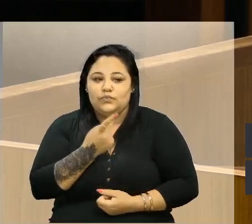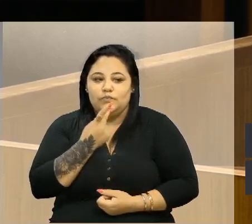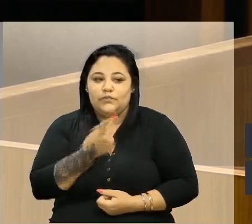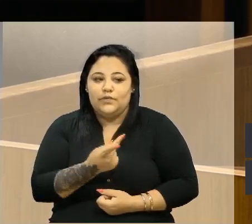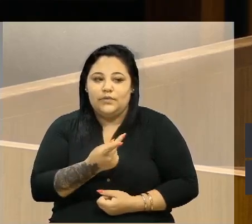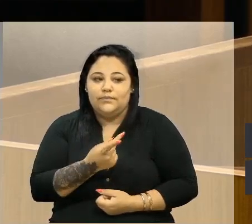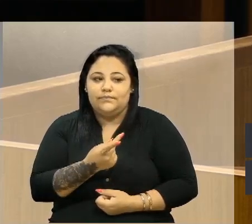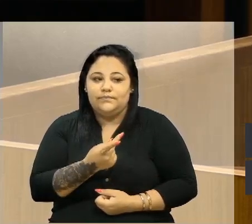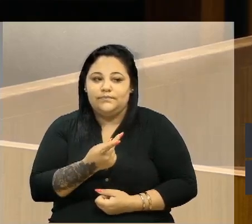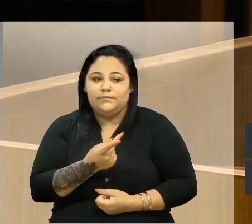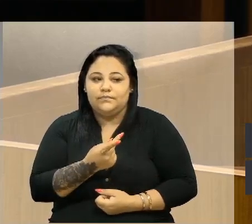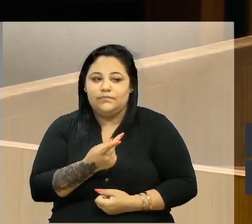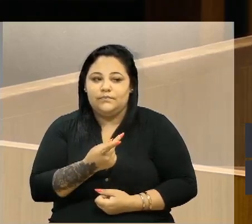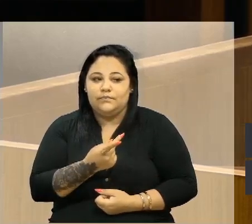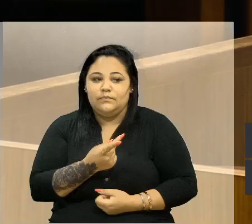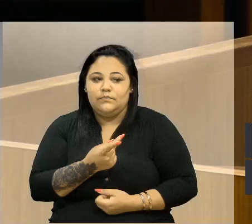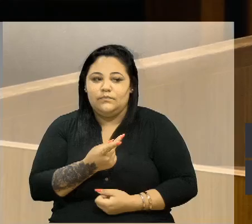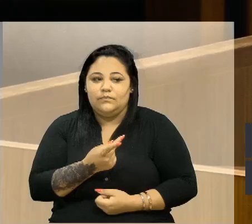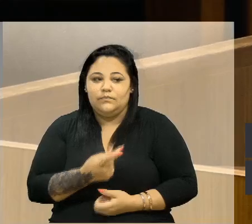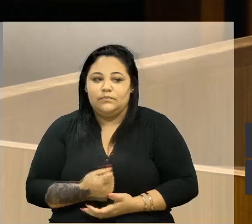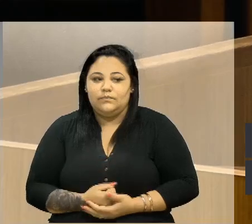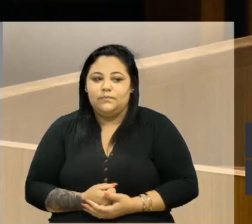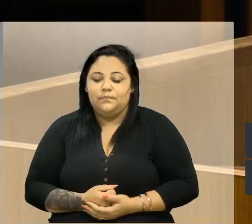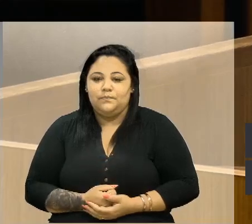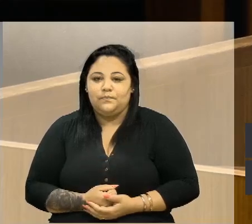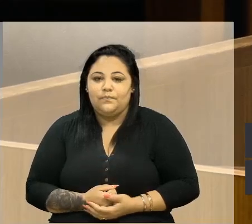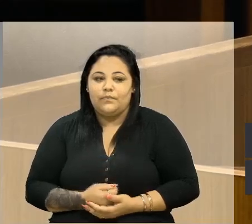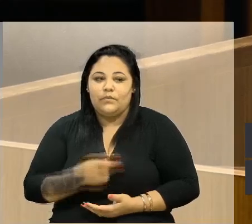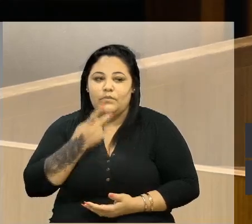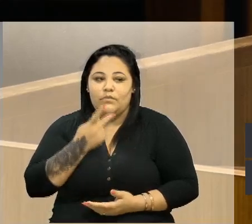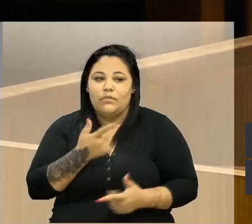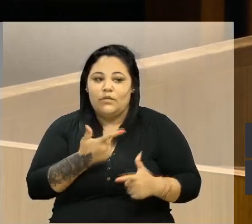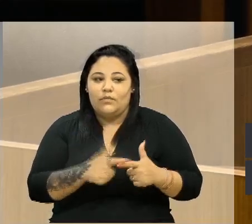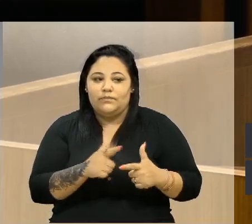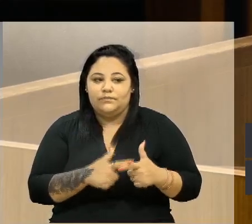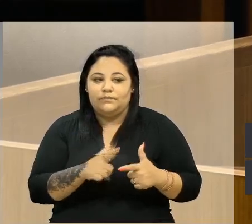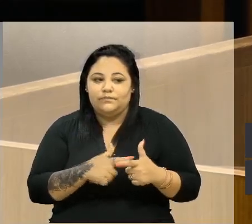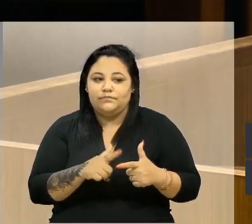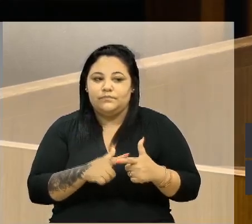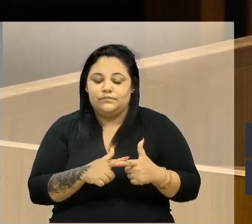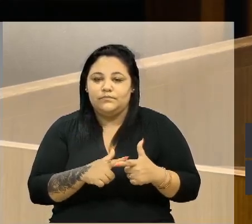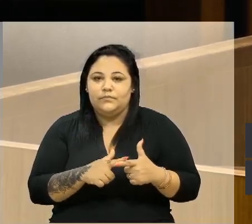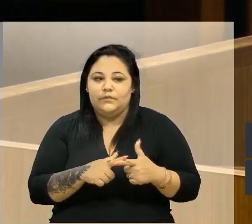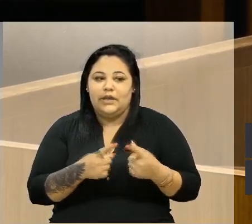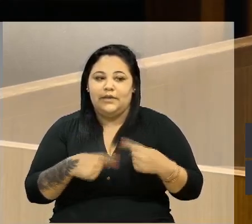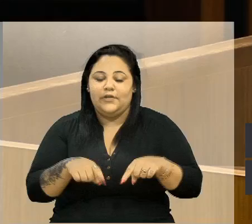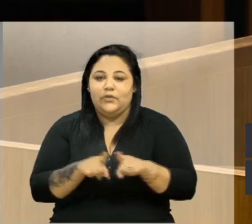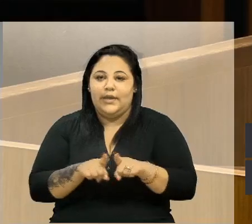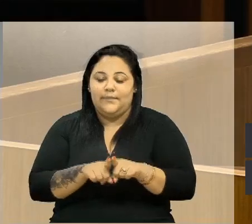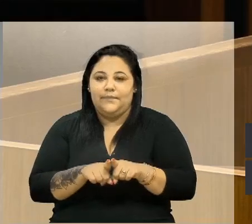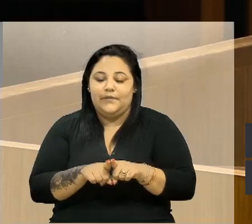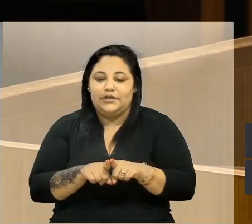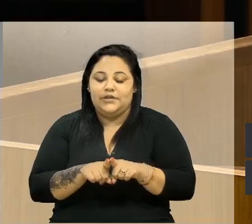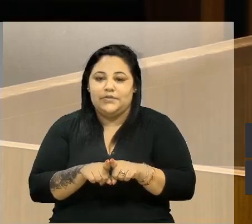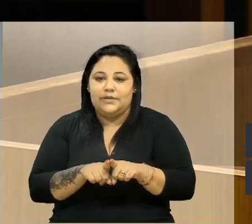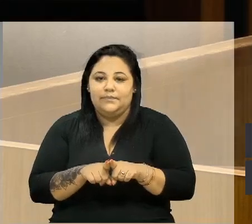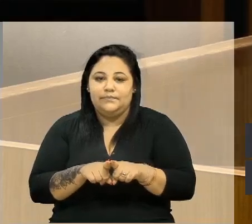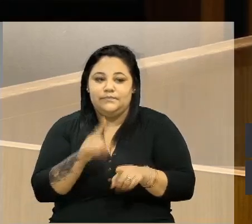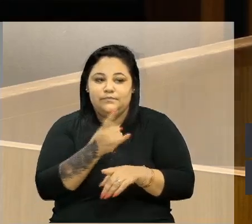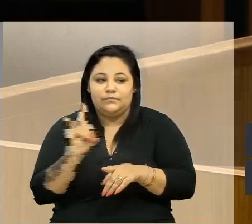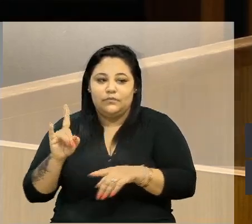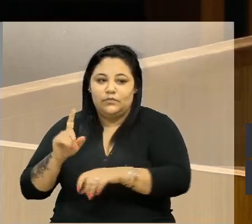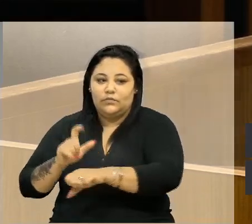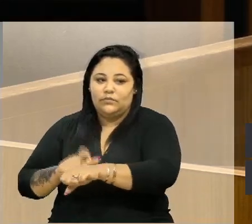falando de tudo isso, dos problemas que nós estamos recebendo, especialmente nesses últimos tempos, mas